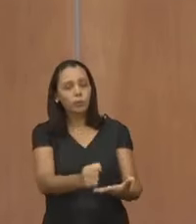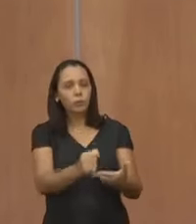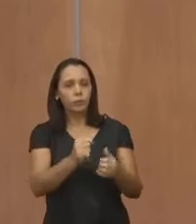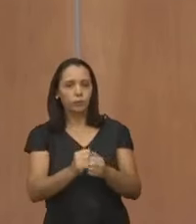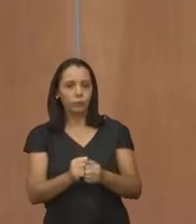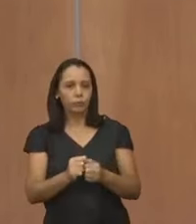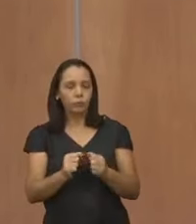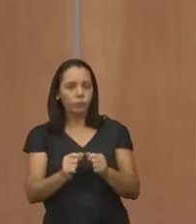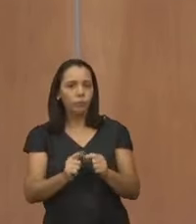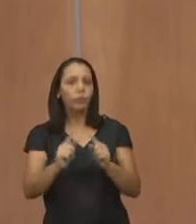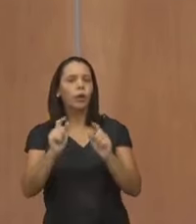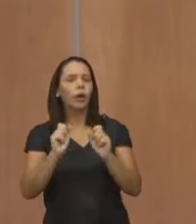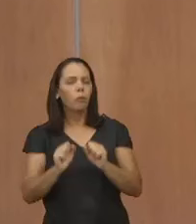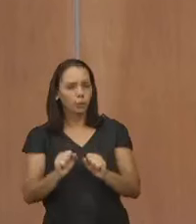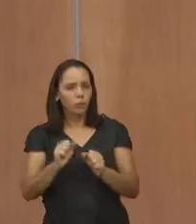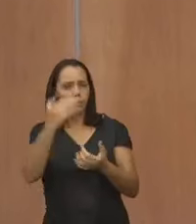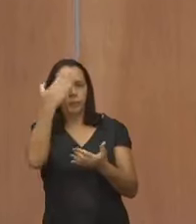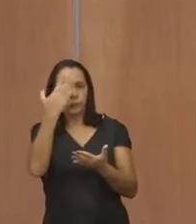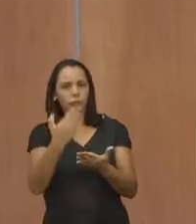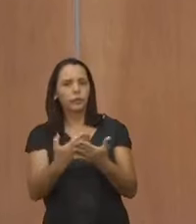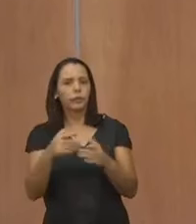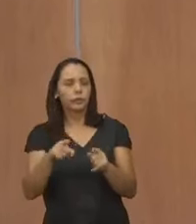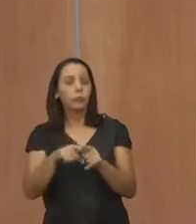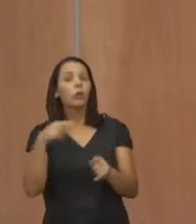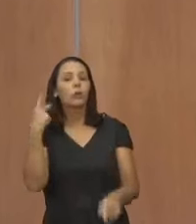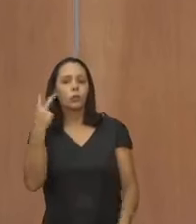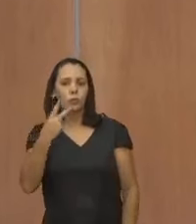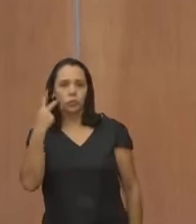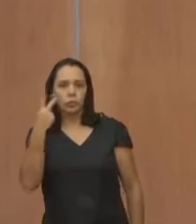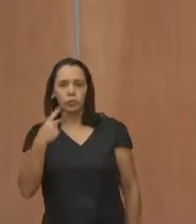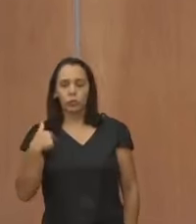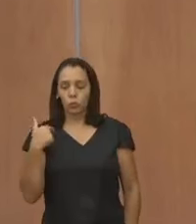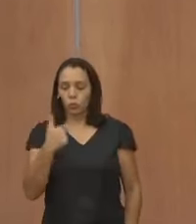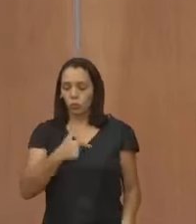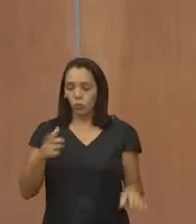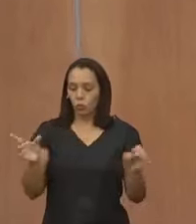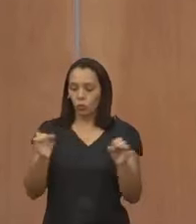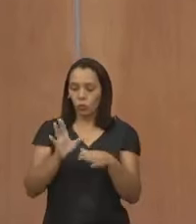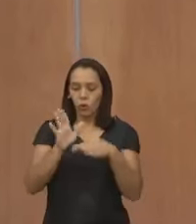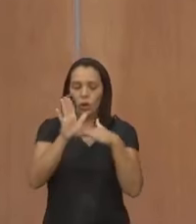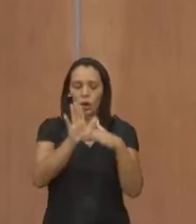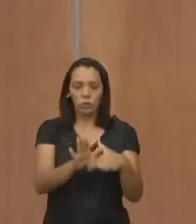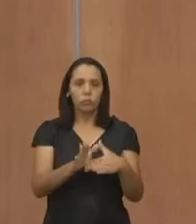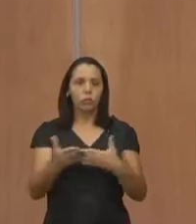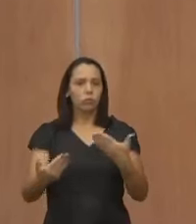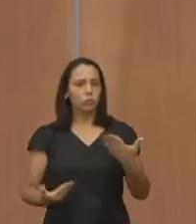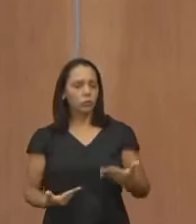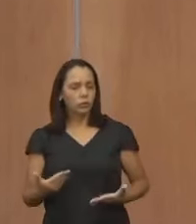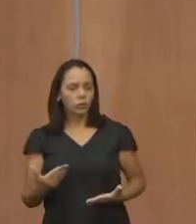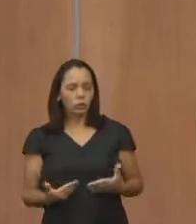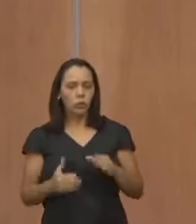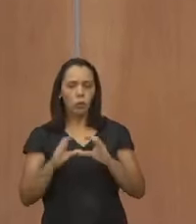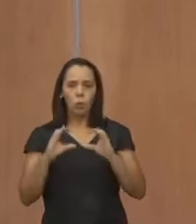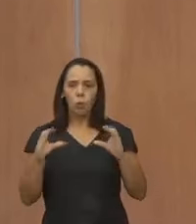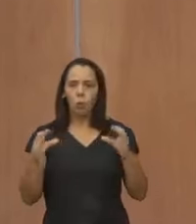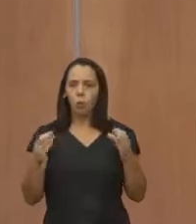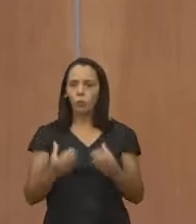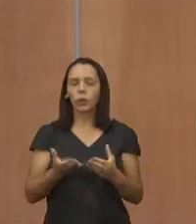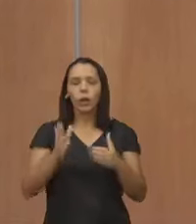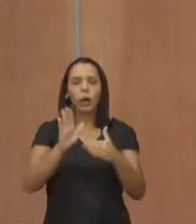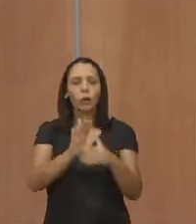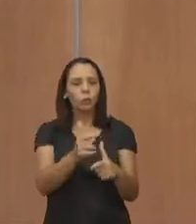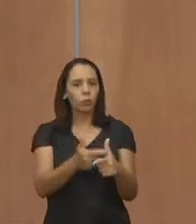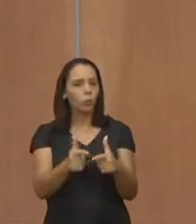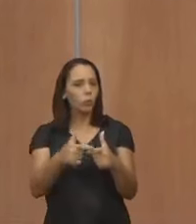está aqui para poder trabalhar por vocês, para servir a comunidade e ajudar que as demandas de vocês possam ser